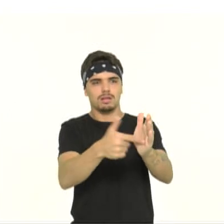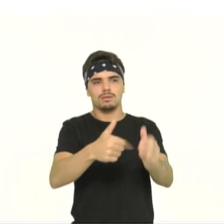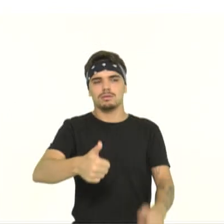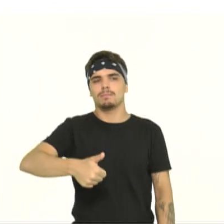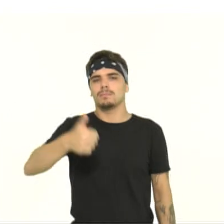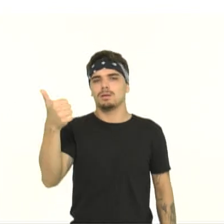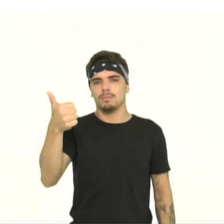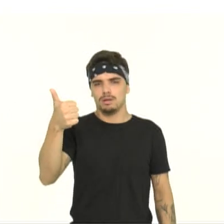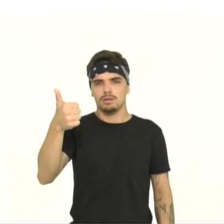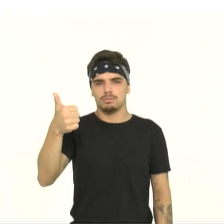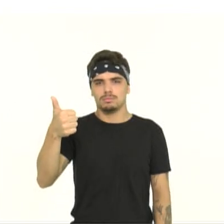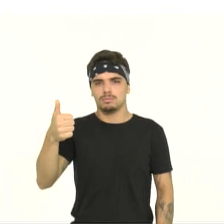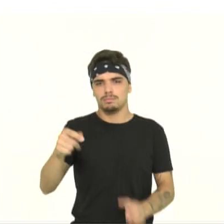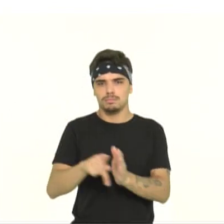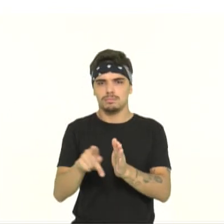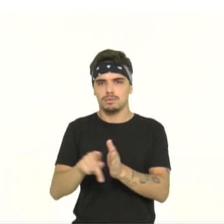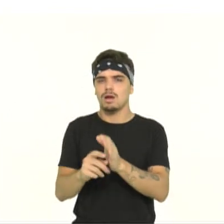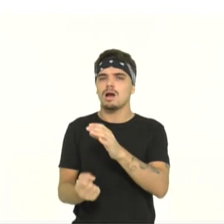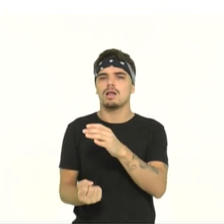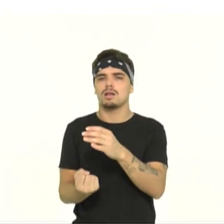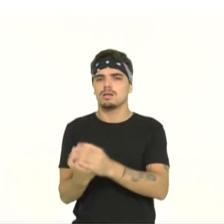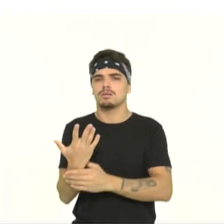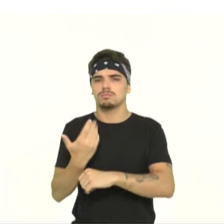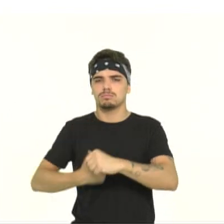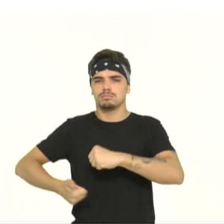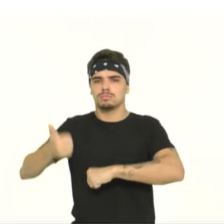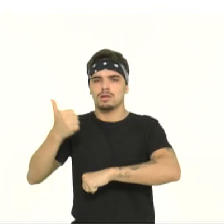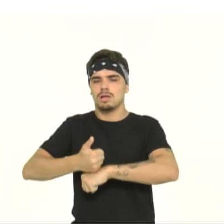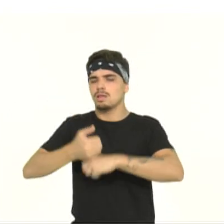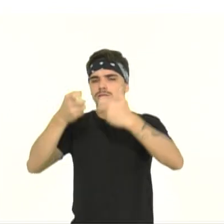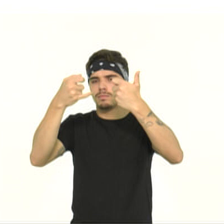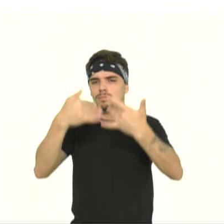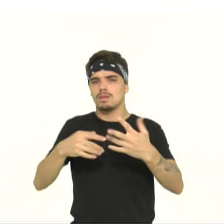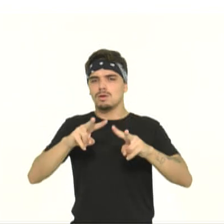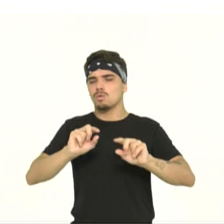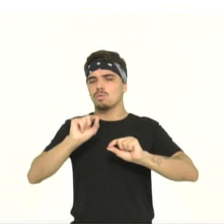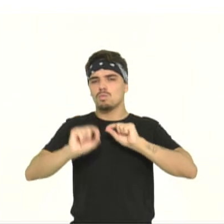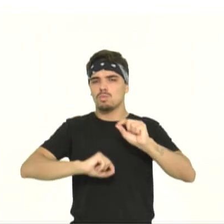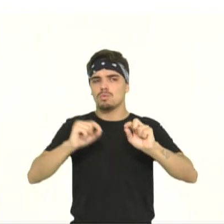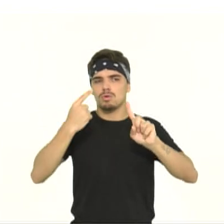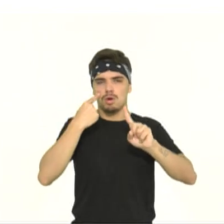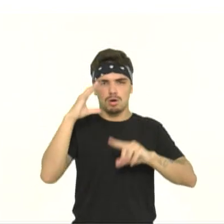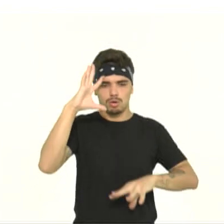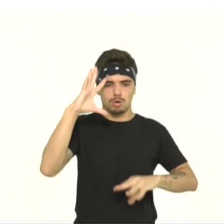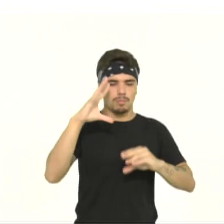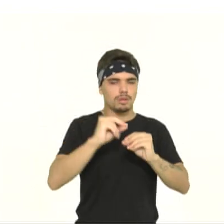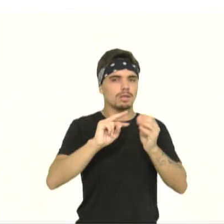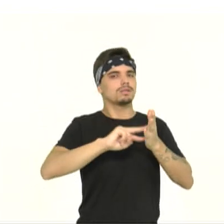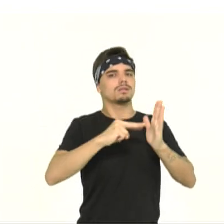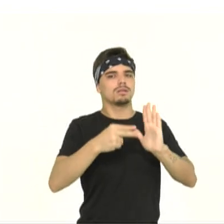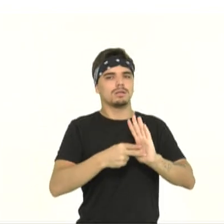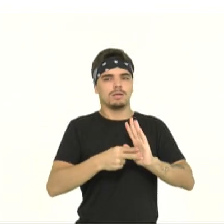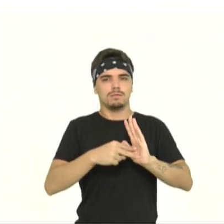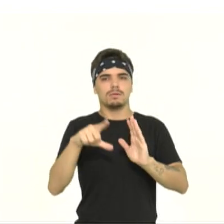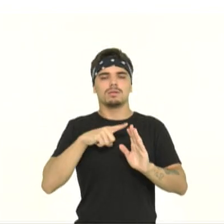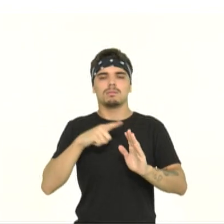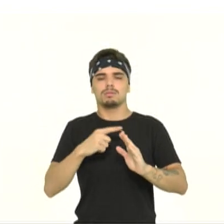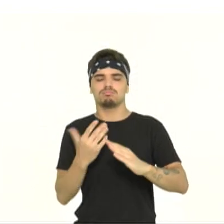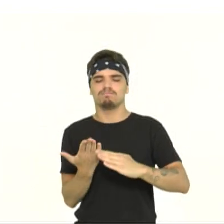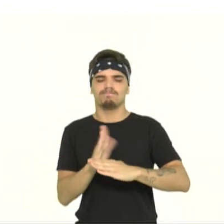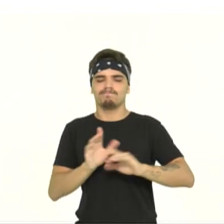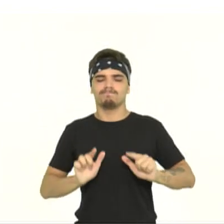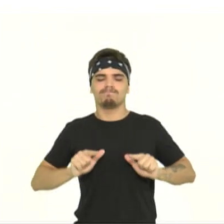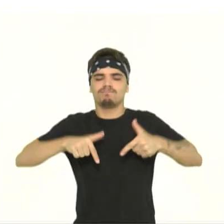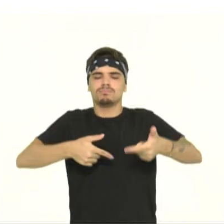edição do livro As Origens do Totalitarismo, ela fala o seguinte: compreender significa, em suma, encarar a